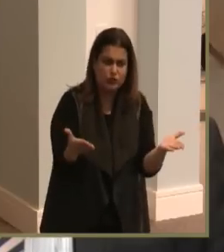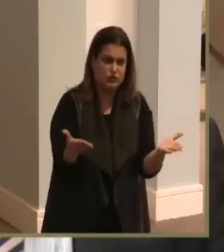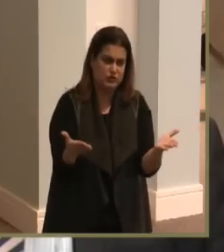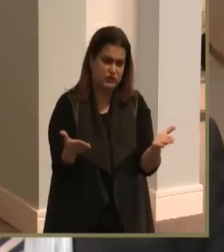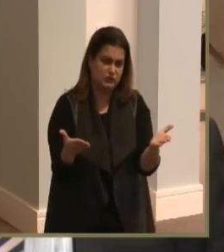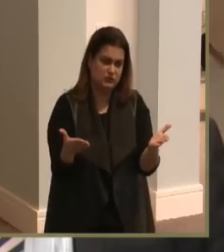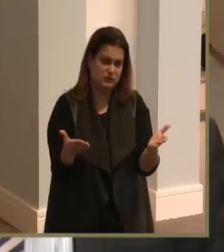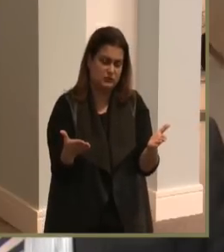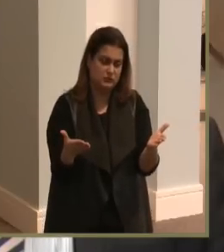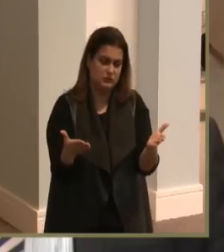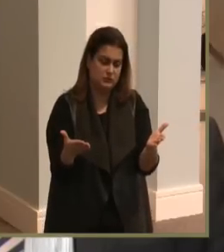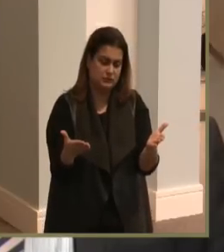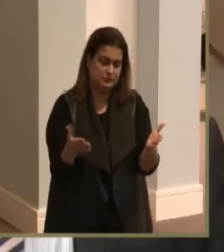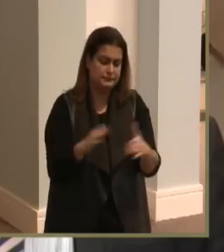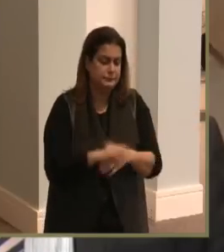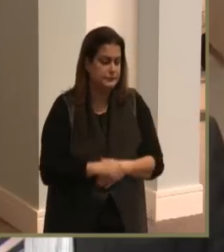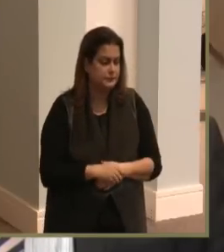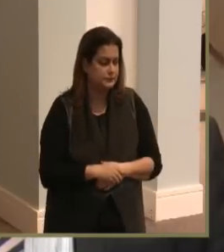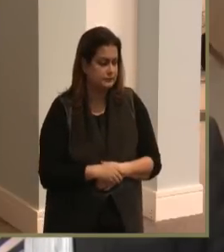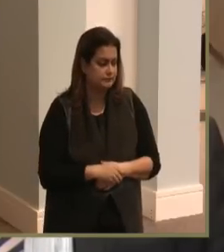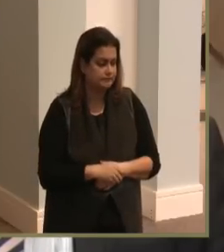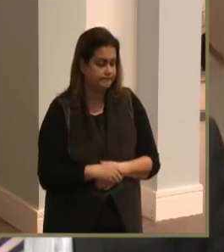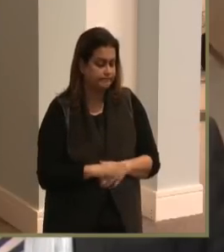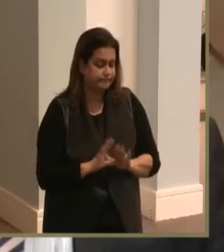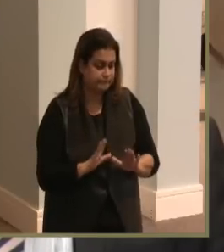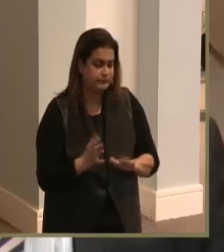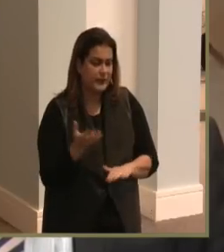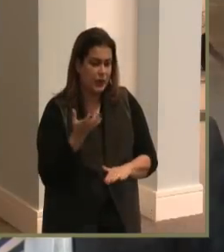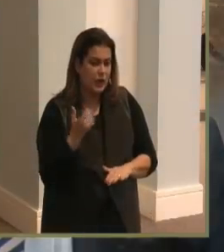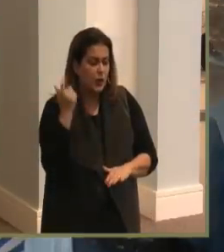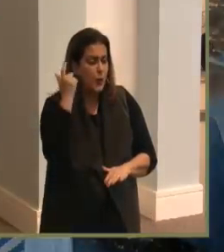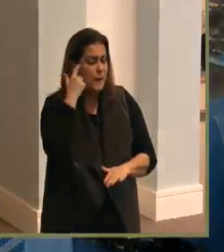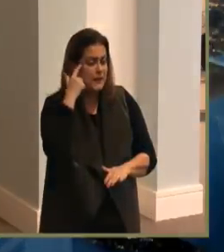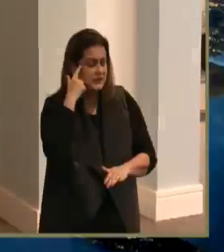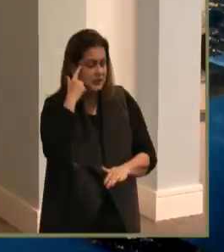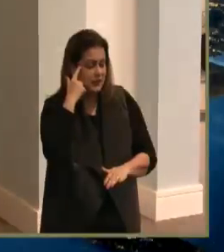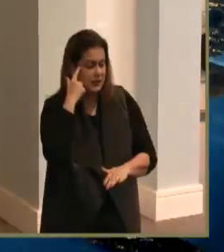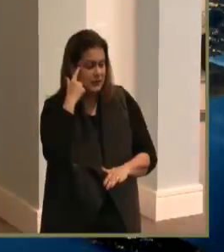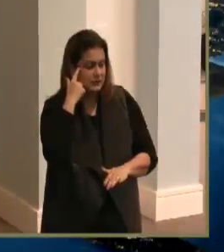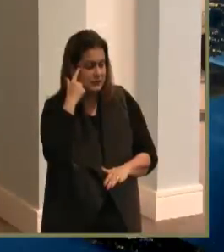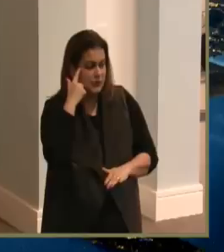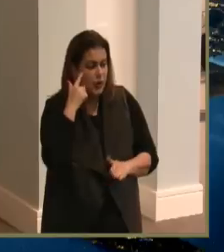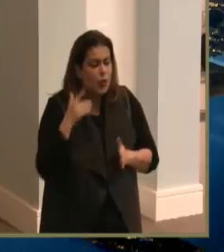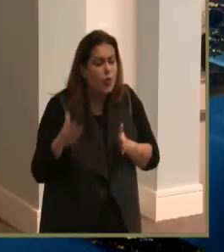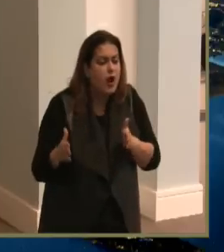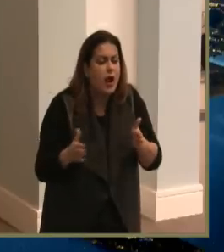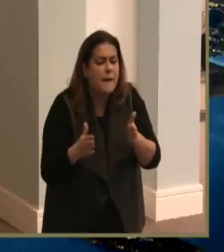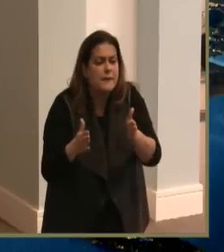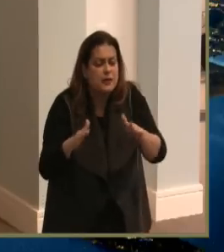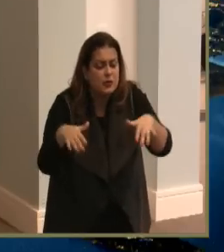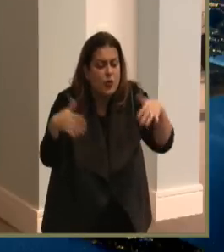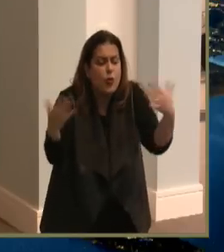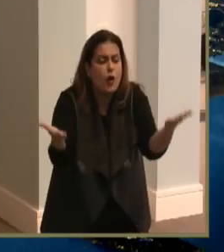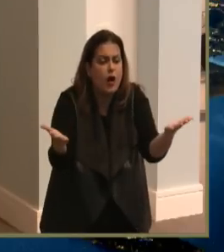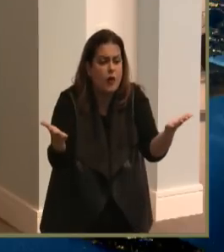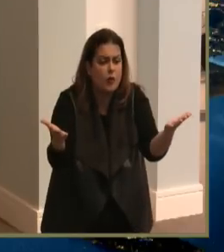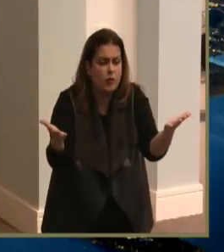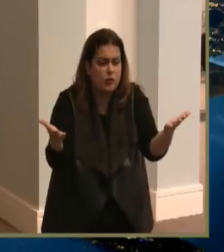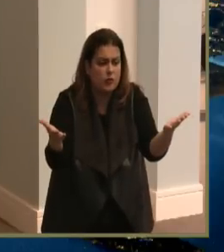E aí eu gostaria de chegar a pensar e a refletir com você qual o caminho a seguir, que trajetória.